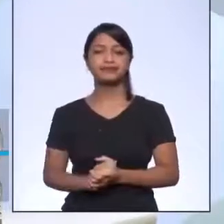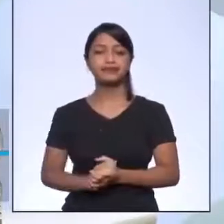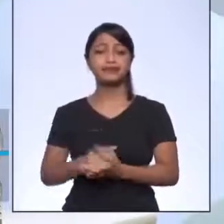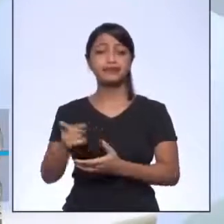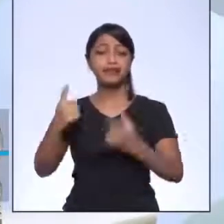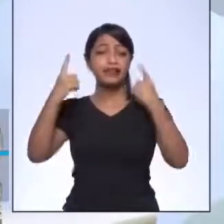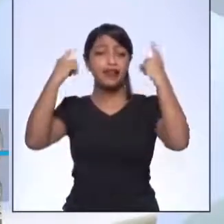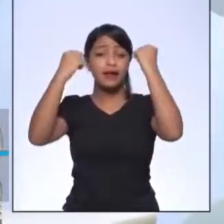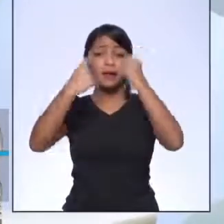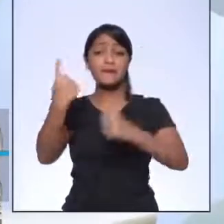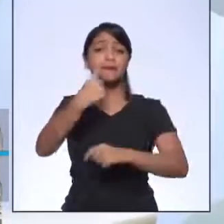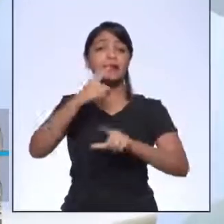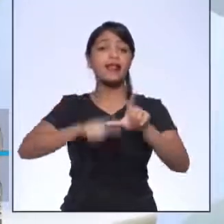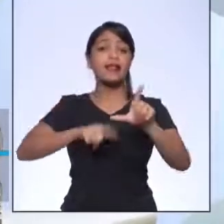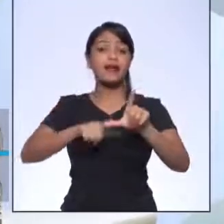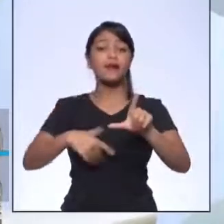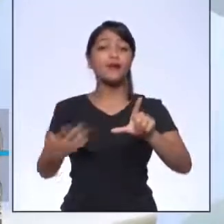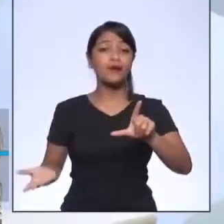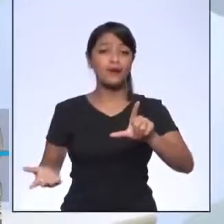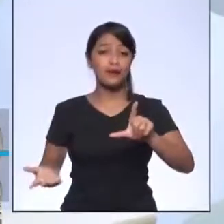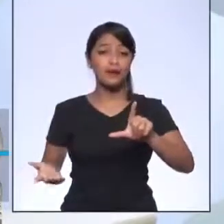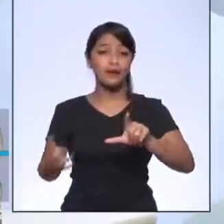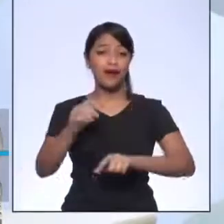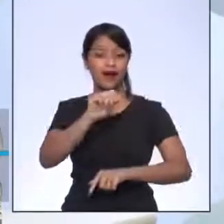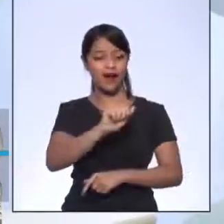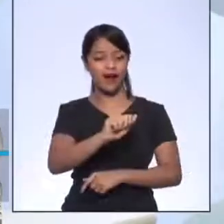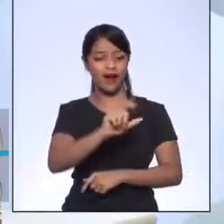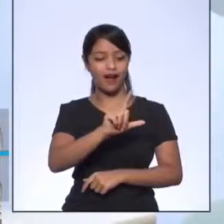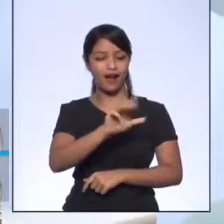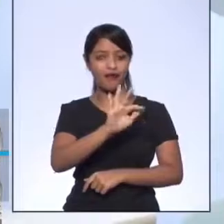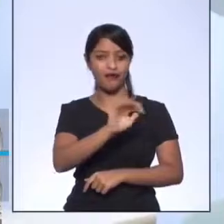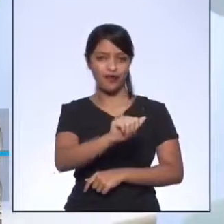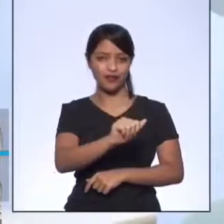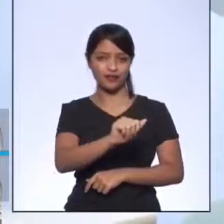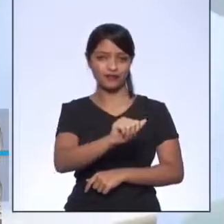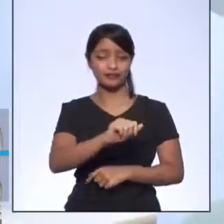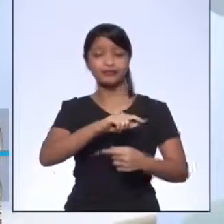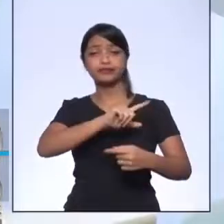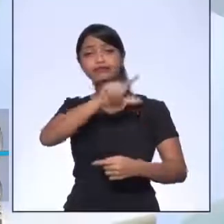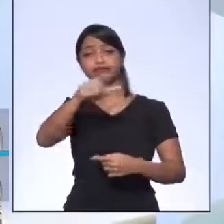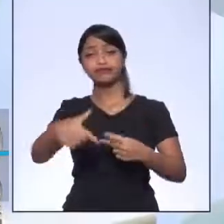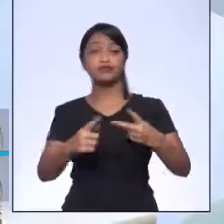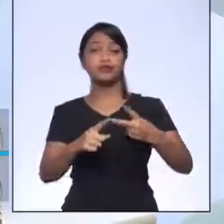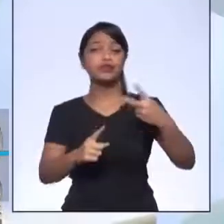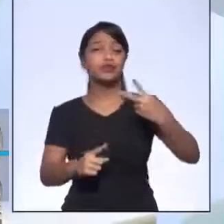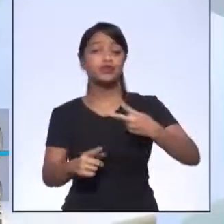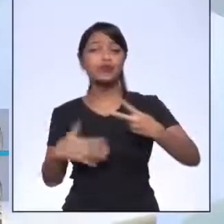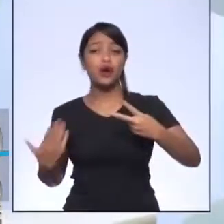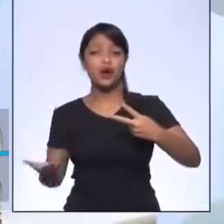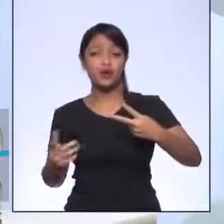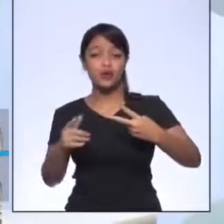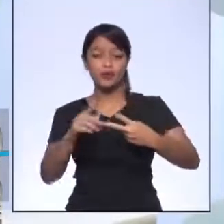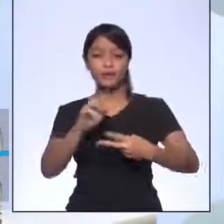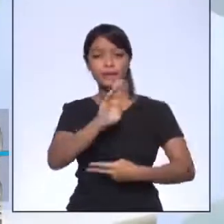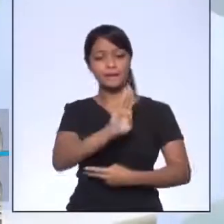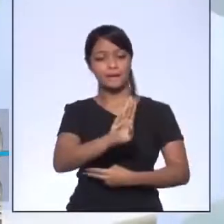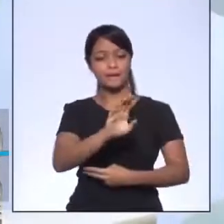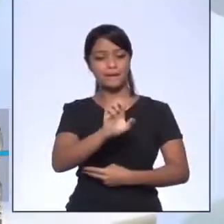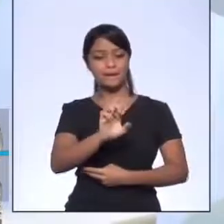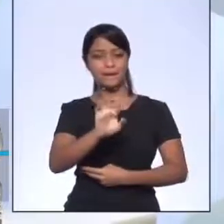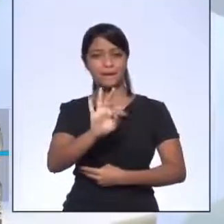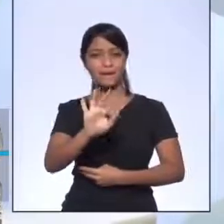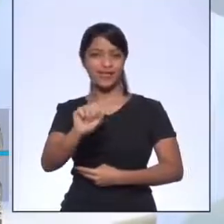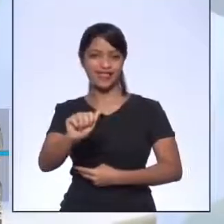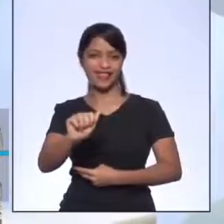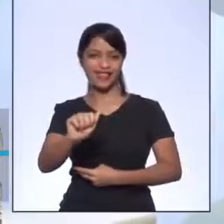alfabeto grego? Alfa. Qual é a segunda letra do alfabeto grego? Beta. Então, nós temos